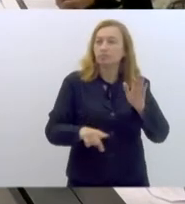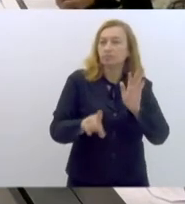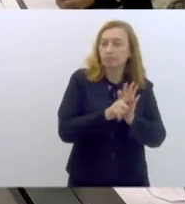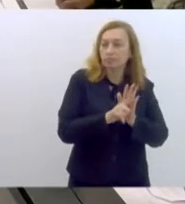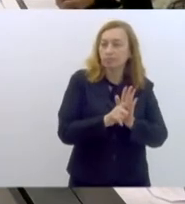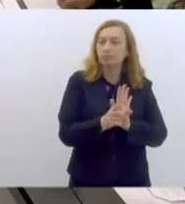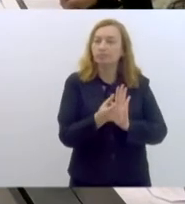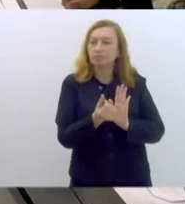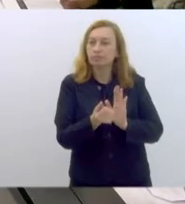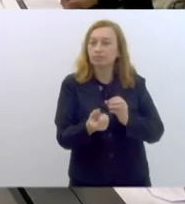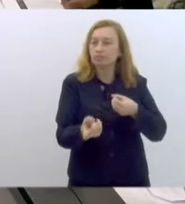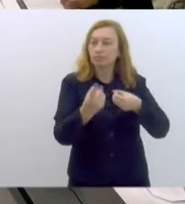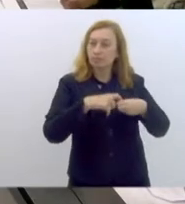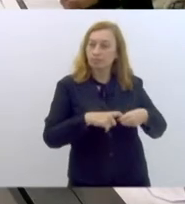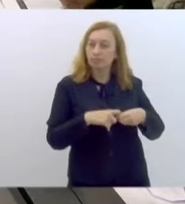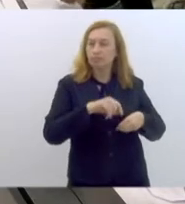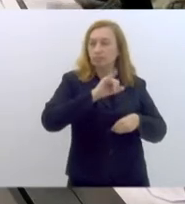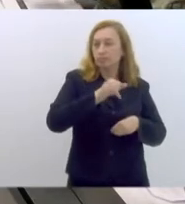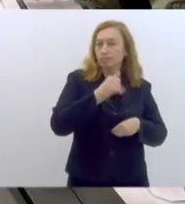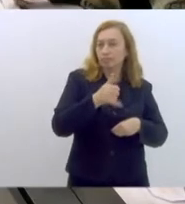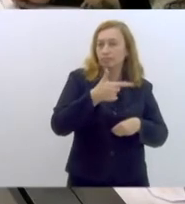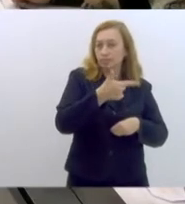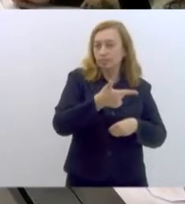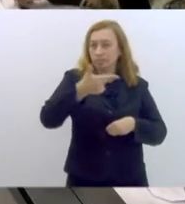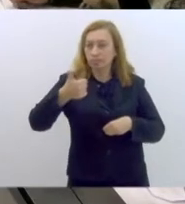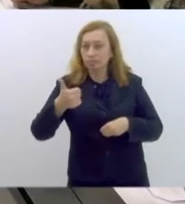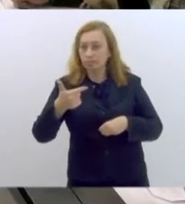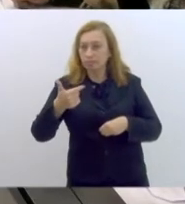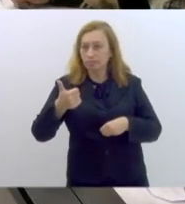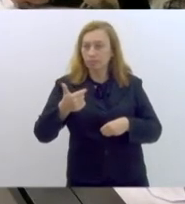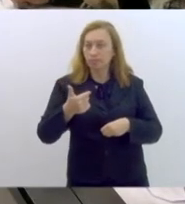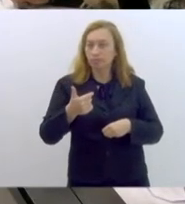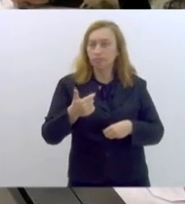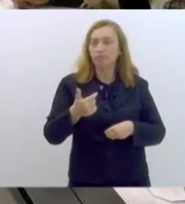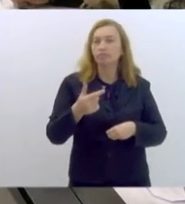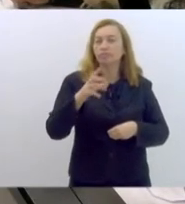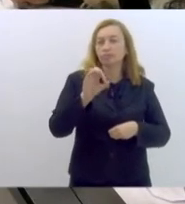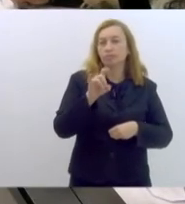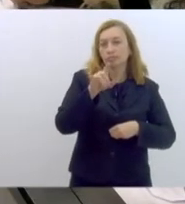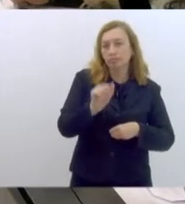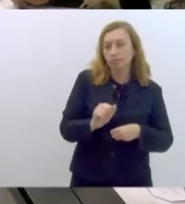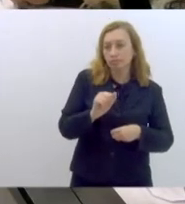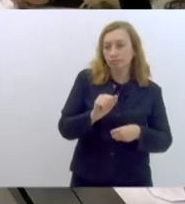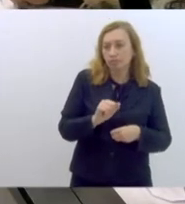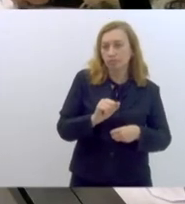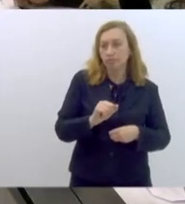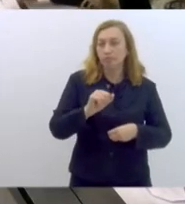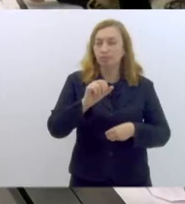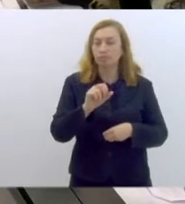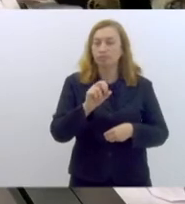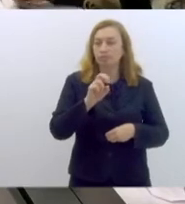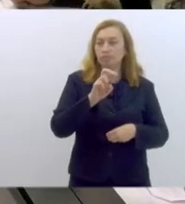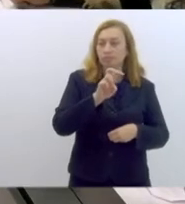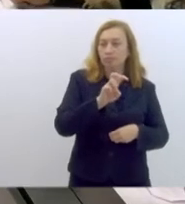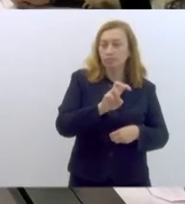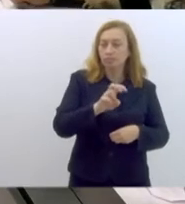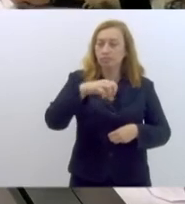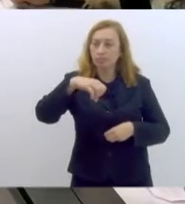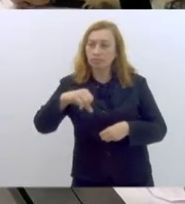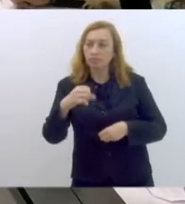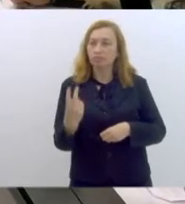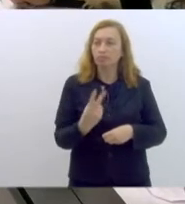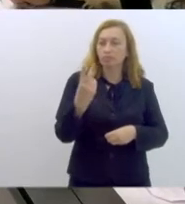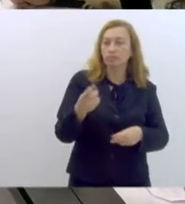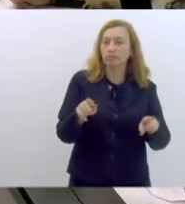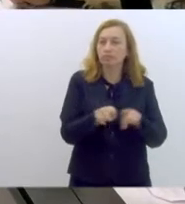só deve retornar ao estoque em janeiro de 22. A coluna conta gráfica LC159 são os valores